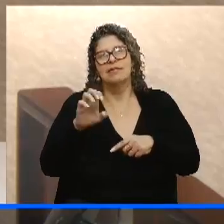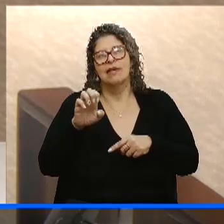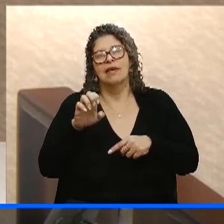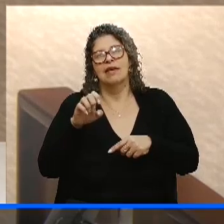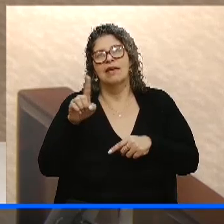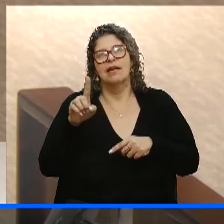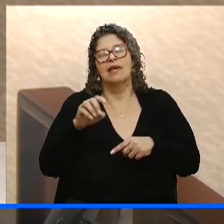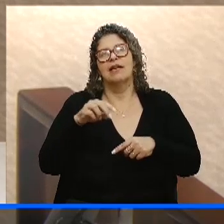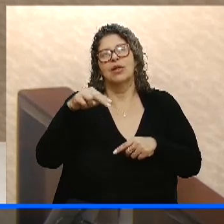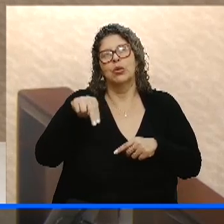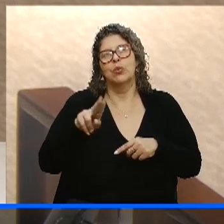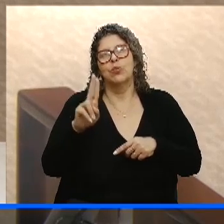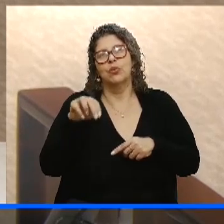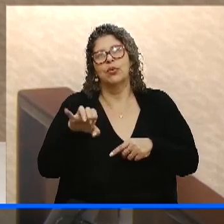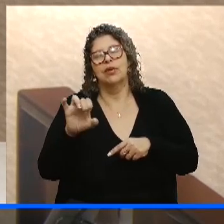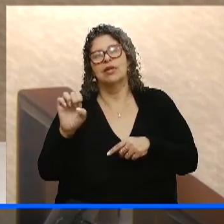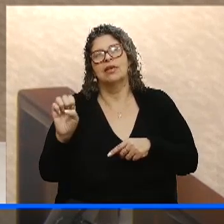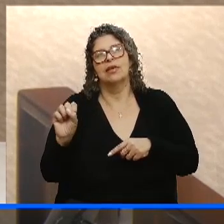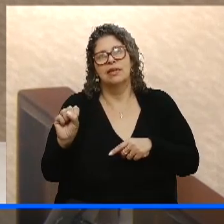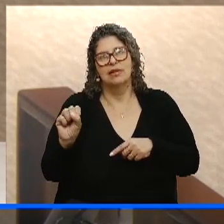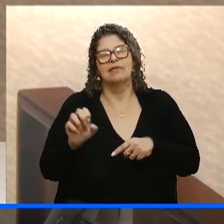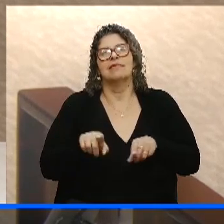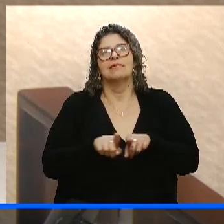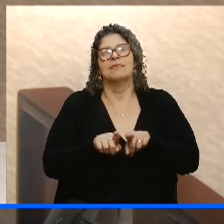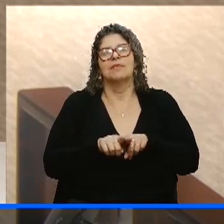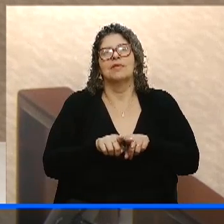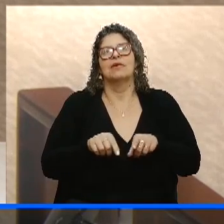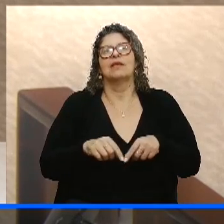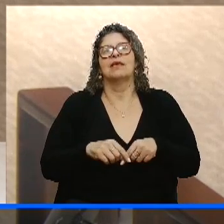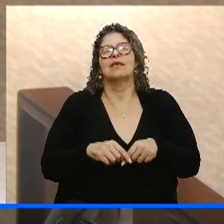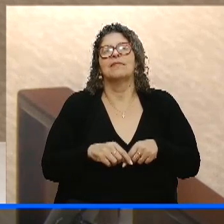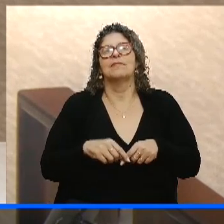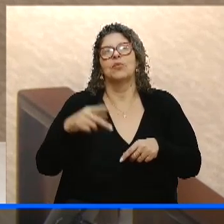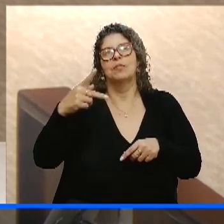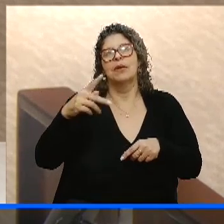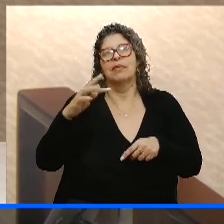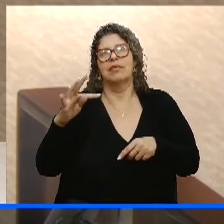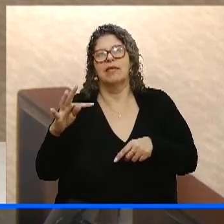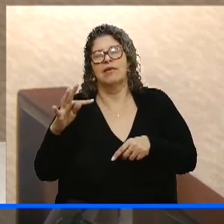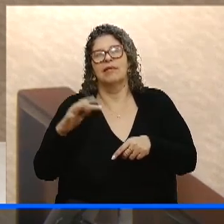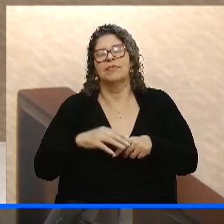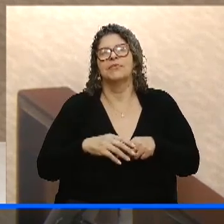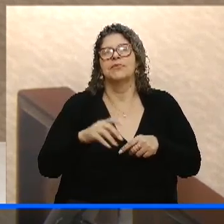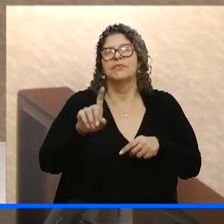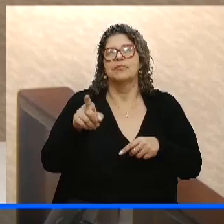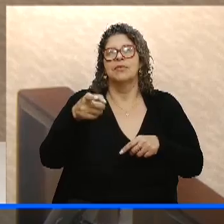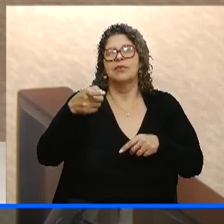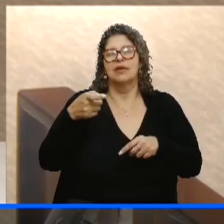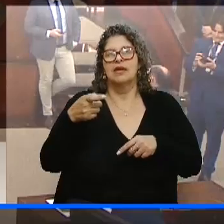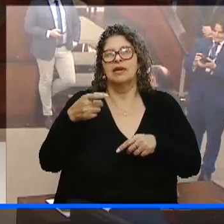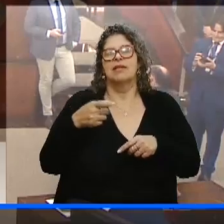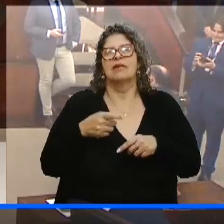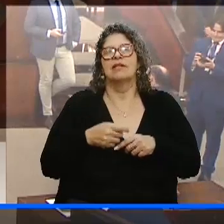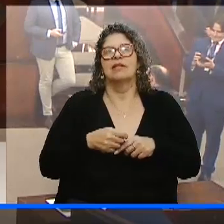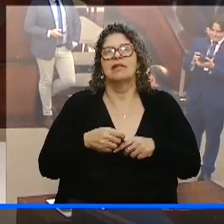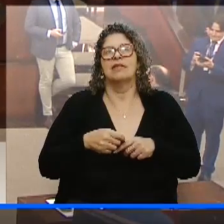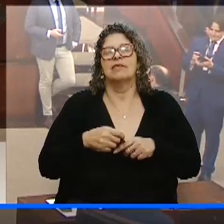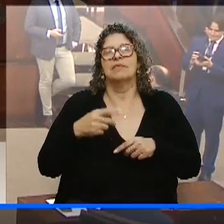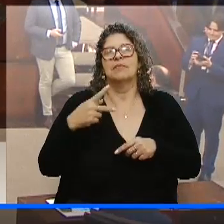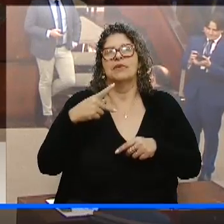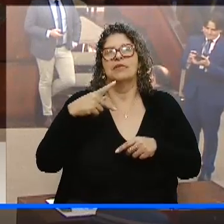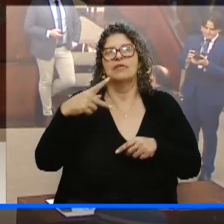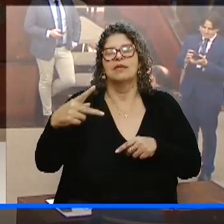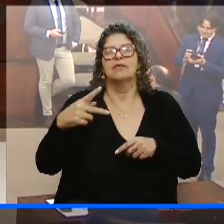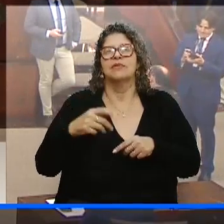bancada do pt já disseram os integrantes presidente na zona sul obrigado deputado